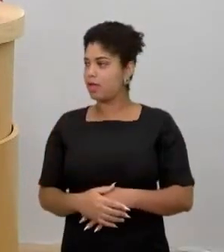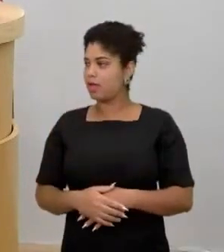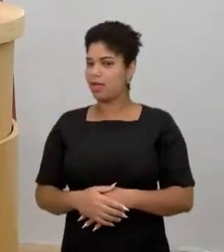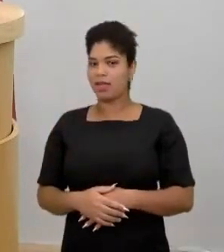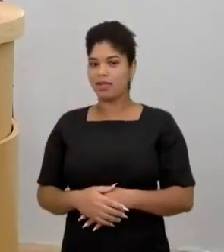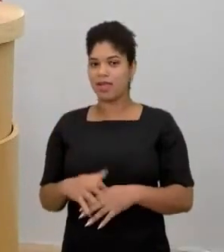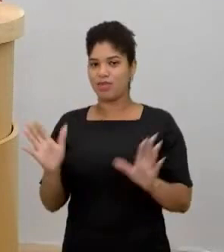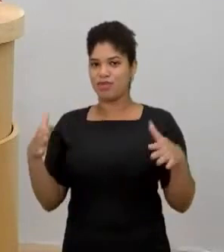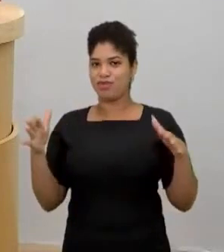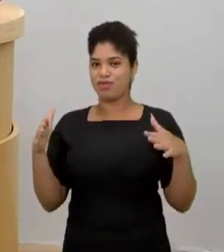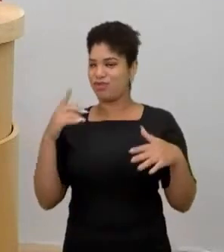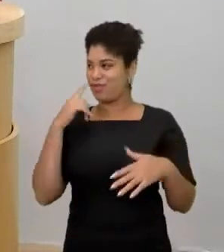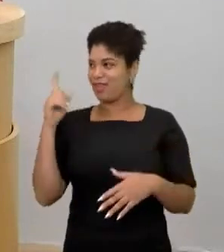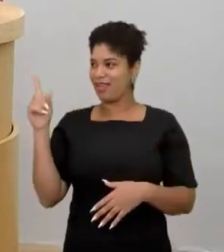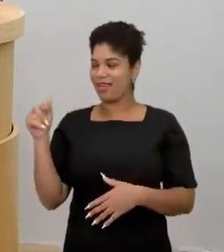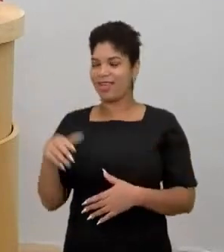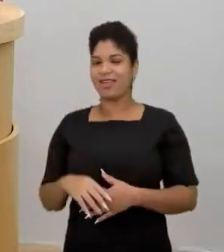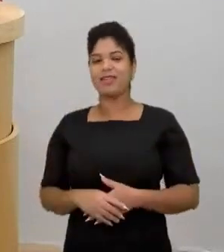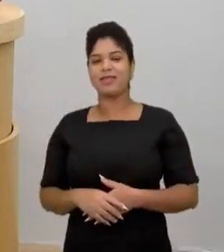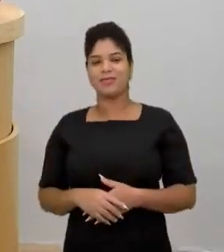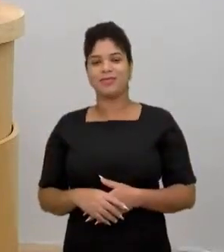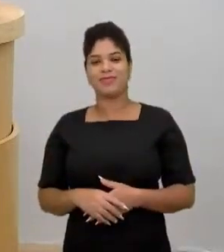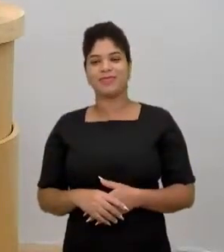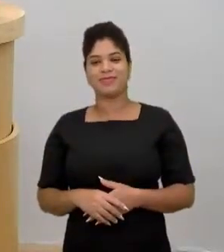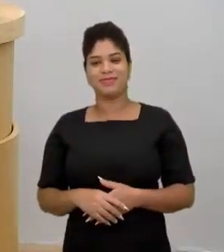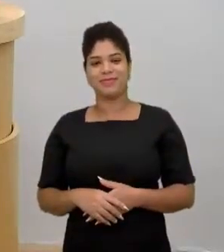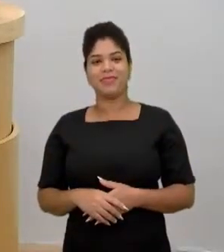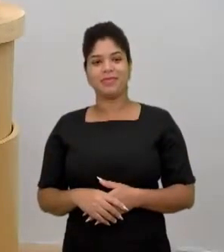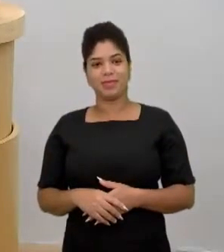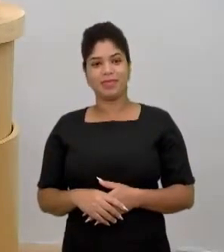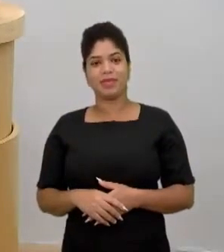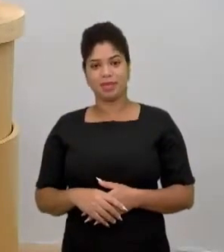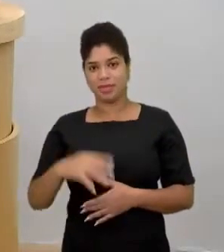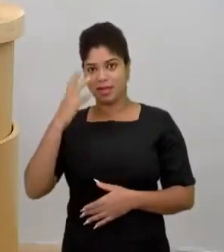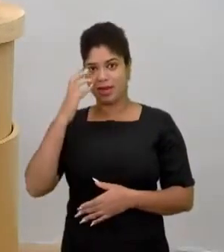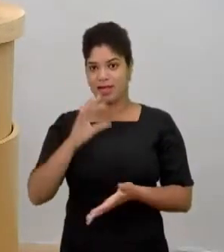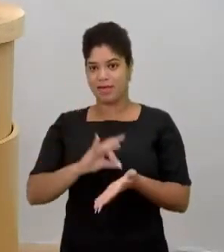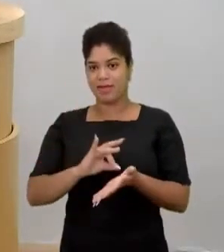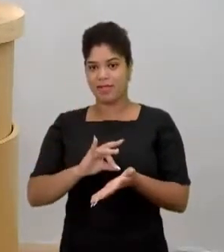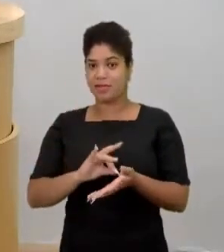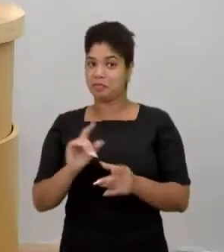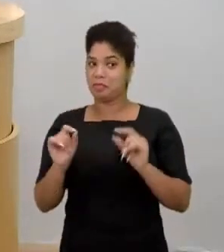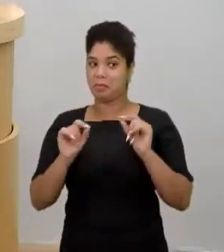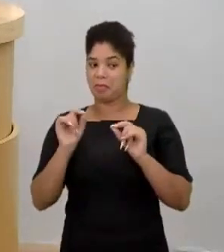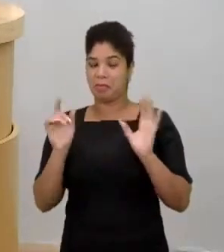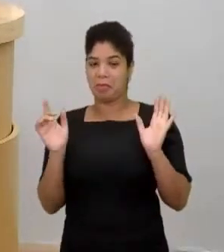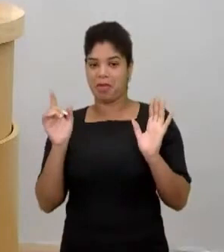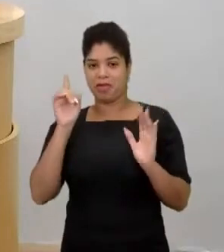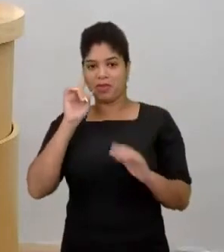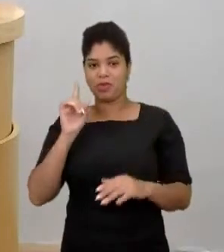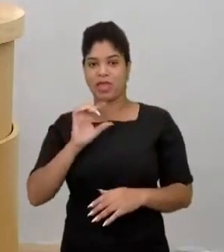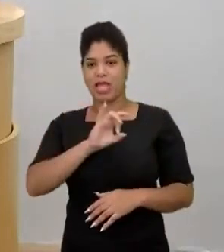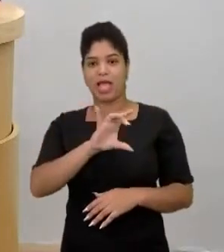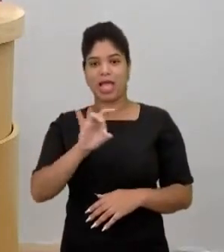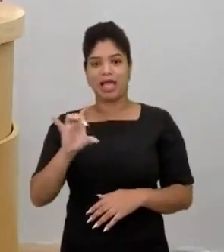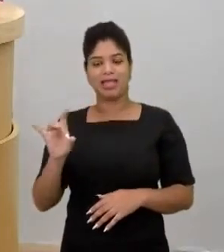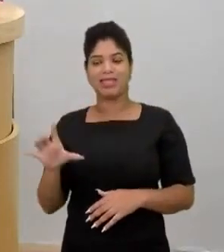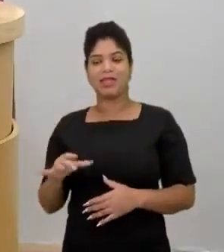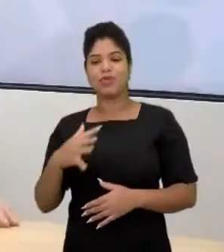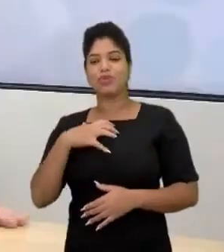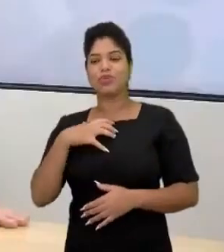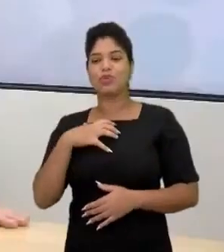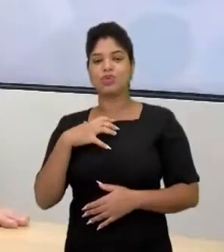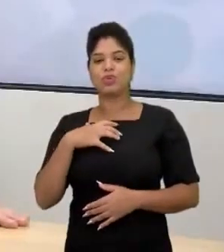ele fez assim, será? Você viu? Eu não acredito. Sério mesmo, Ivan? Tá bom, né? Vai fazer o quê, né? Cada um tem sua opinião. Eu